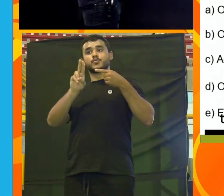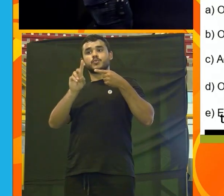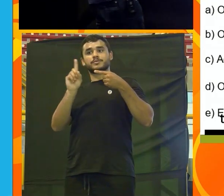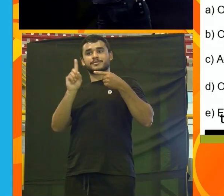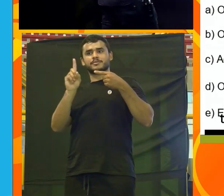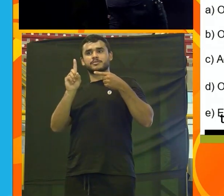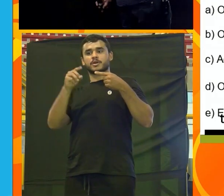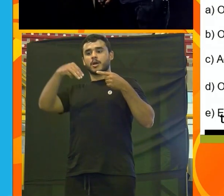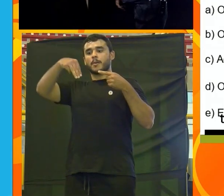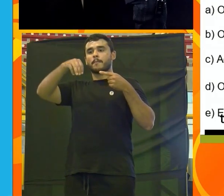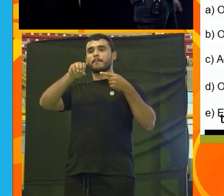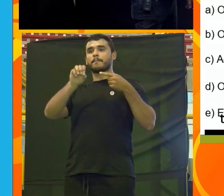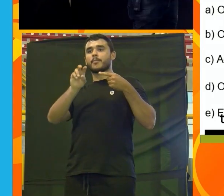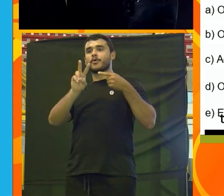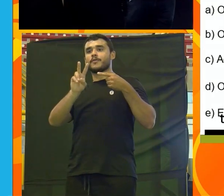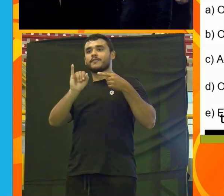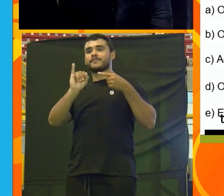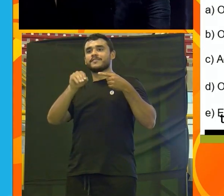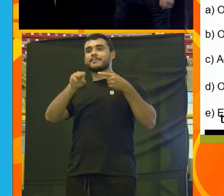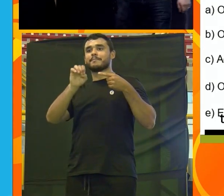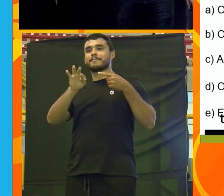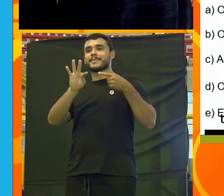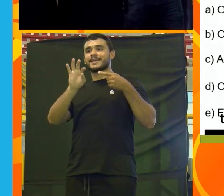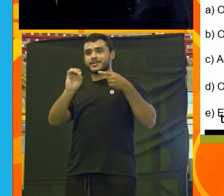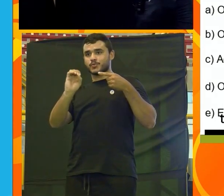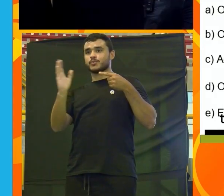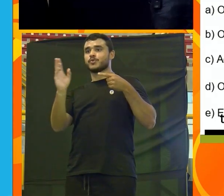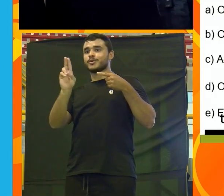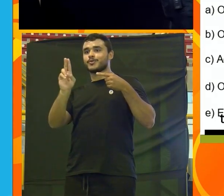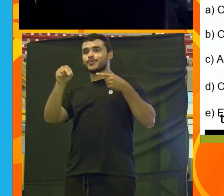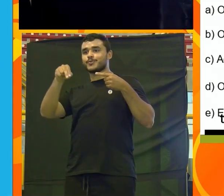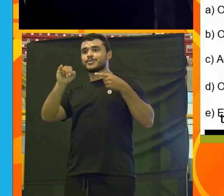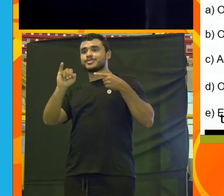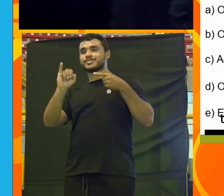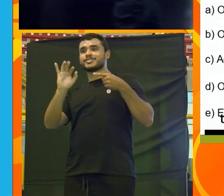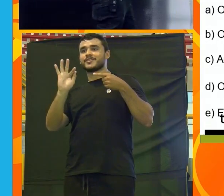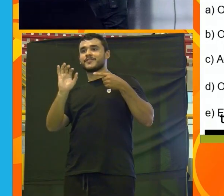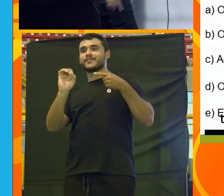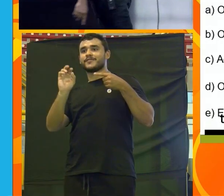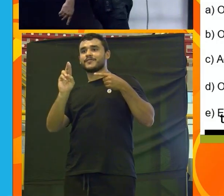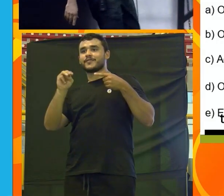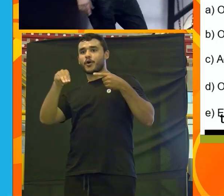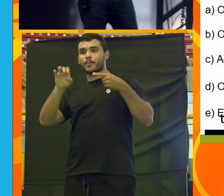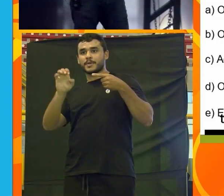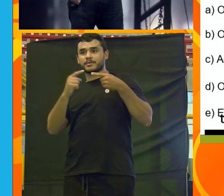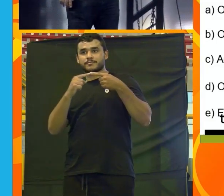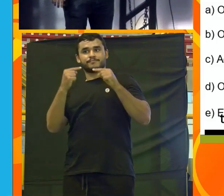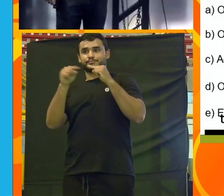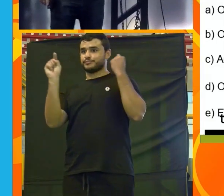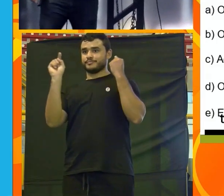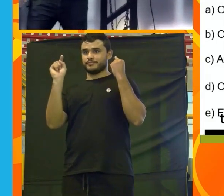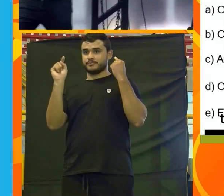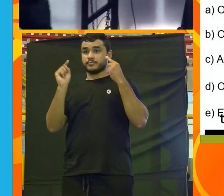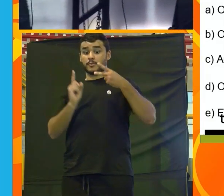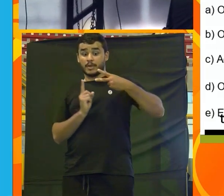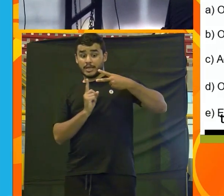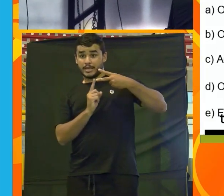a função matemática da velocidade em função do tempo é essa aqui.